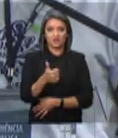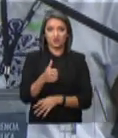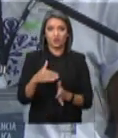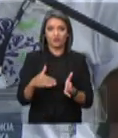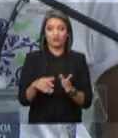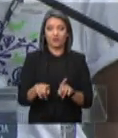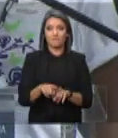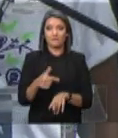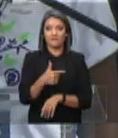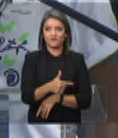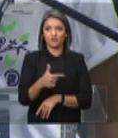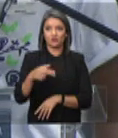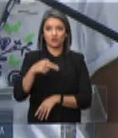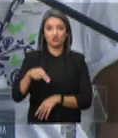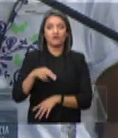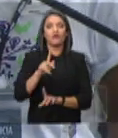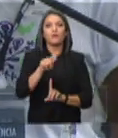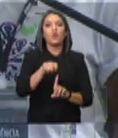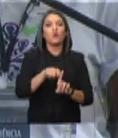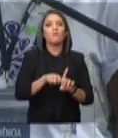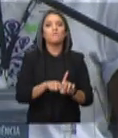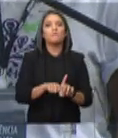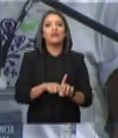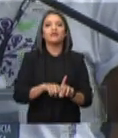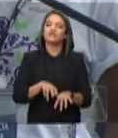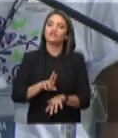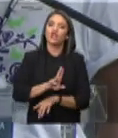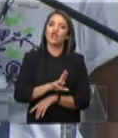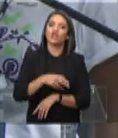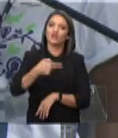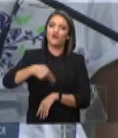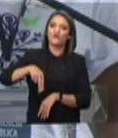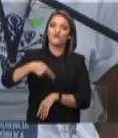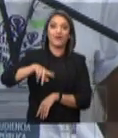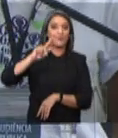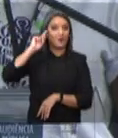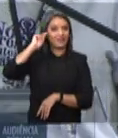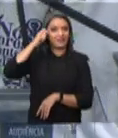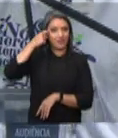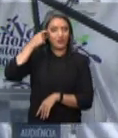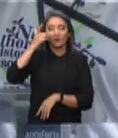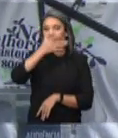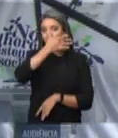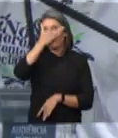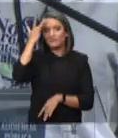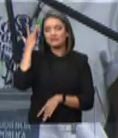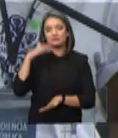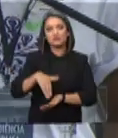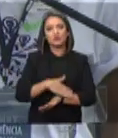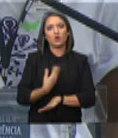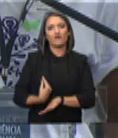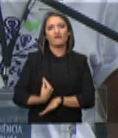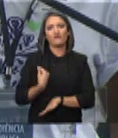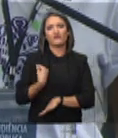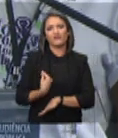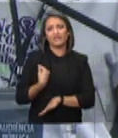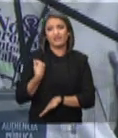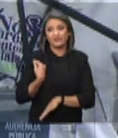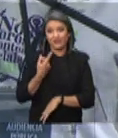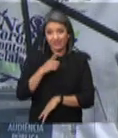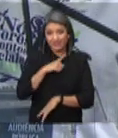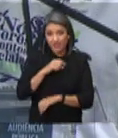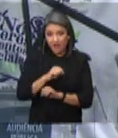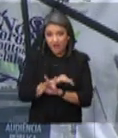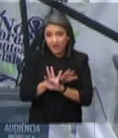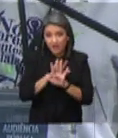de novembro mês denominado Novembro Negro para as pessoas em situação de rua é bem Evidente